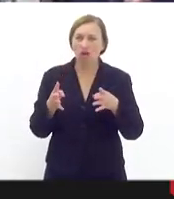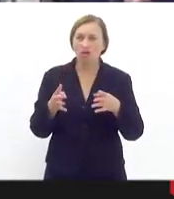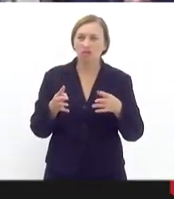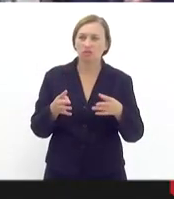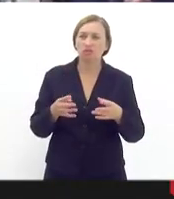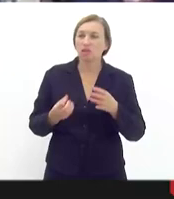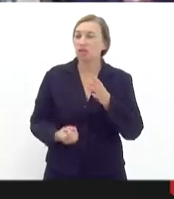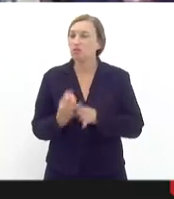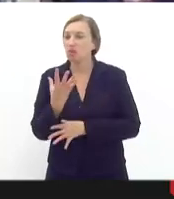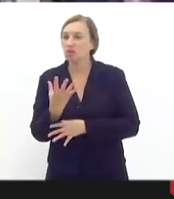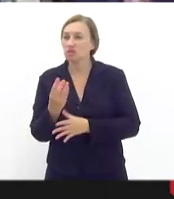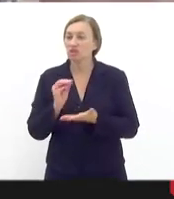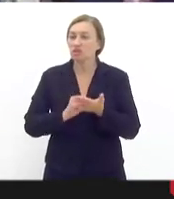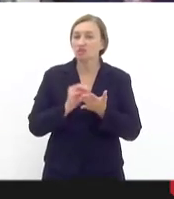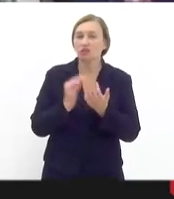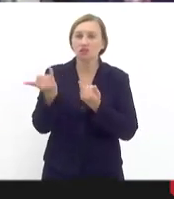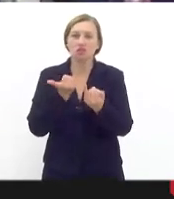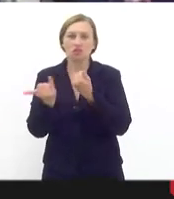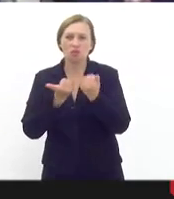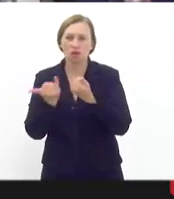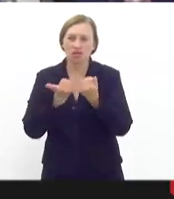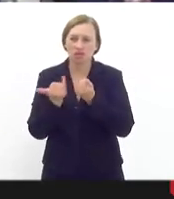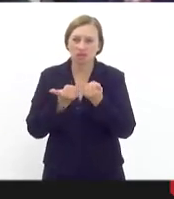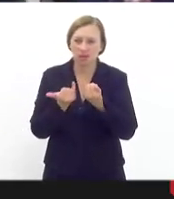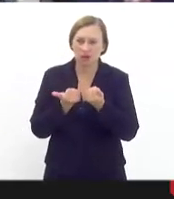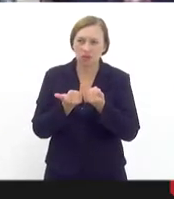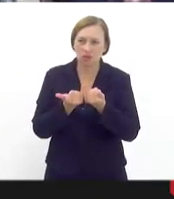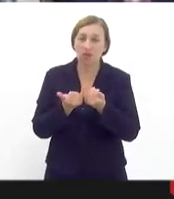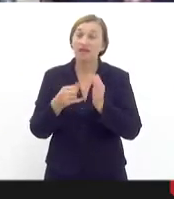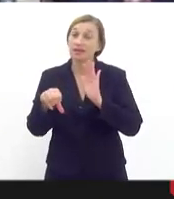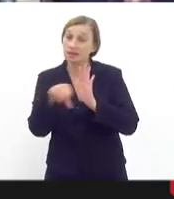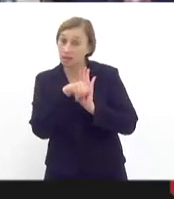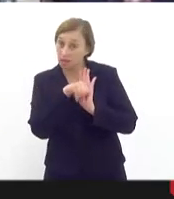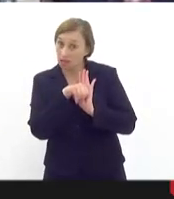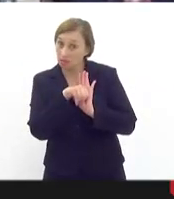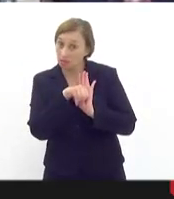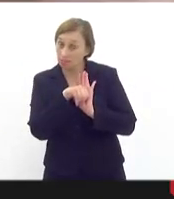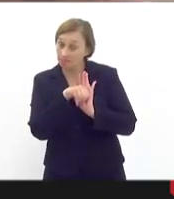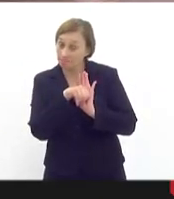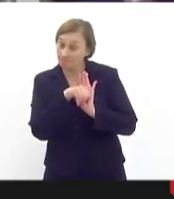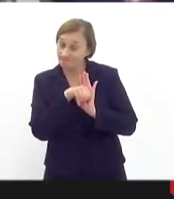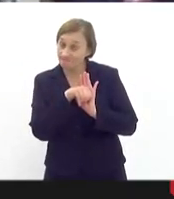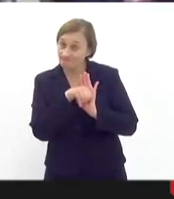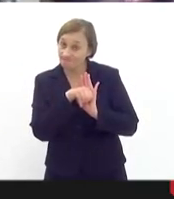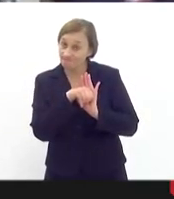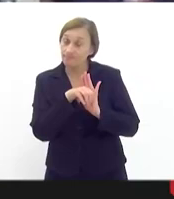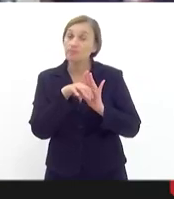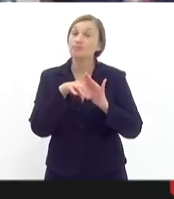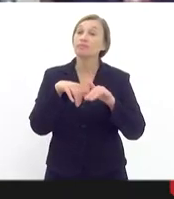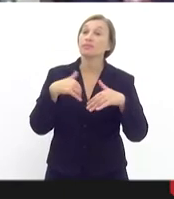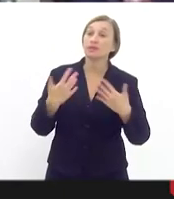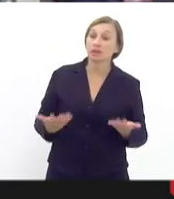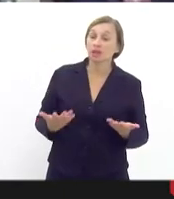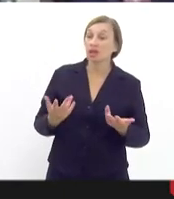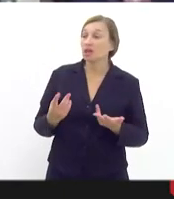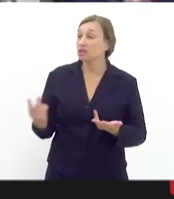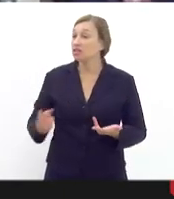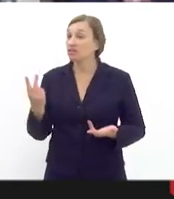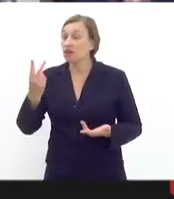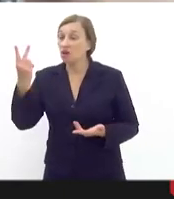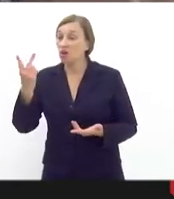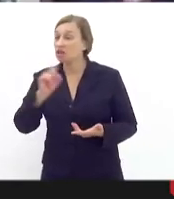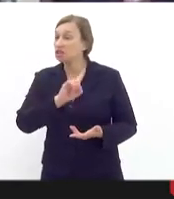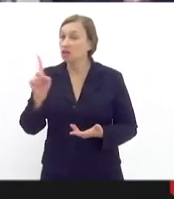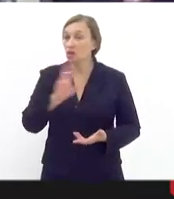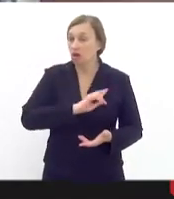essa produção de desinformação que lesa direitos, que é crime, né? Enfim, que tem embarcados valores não